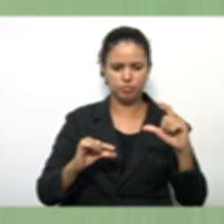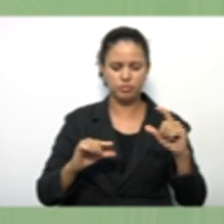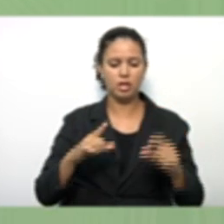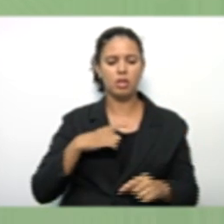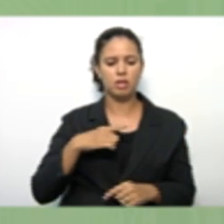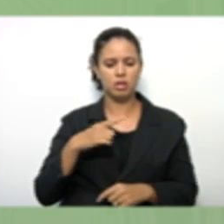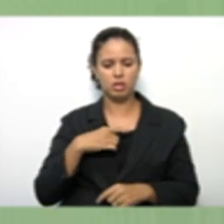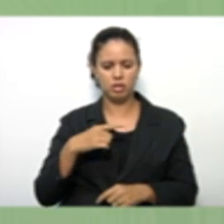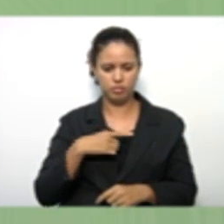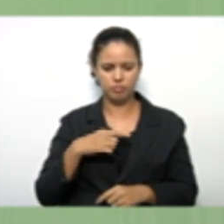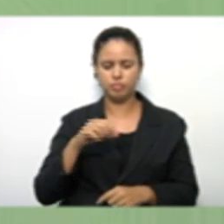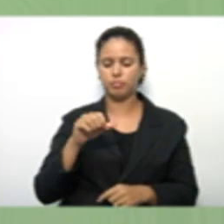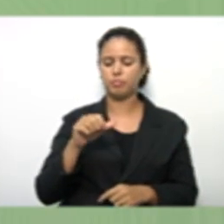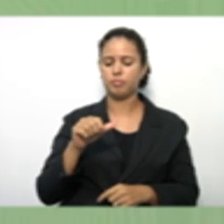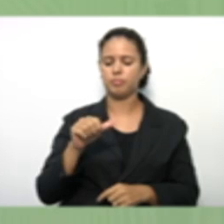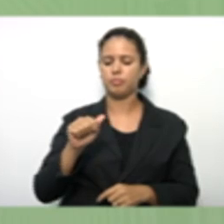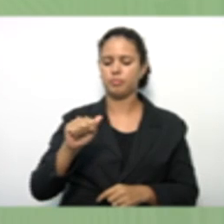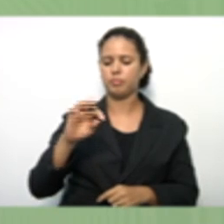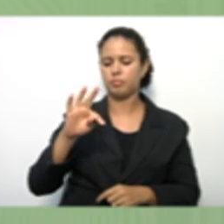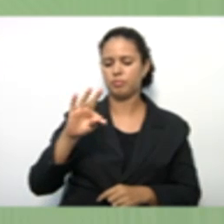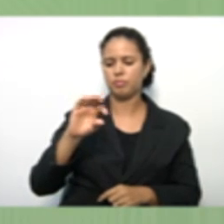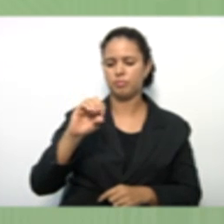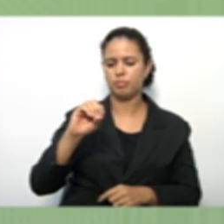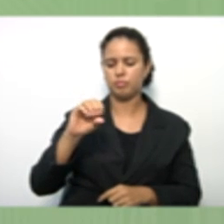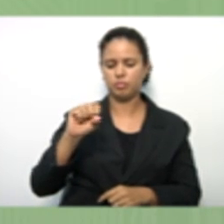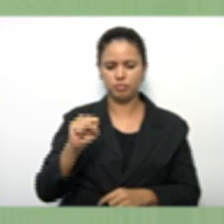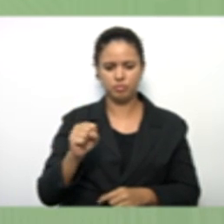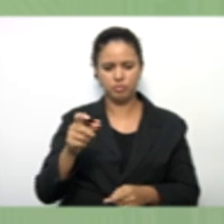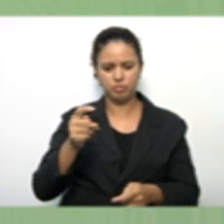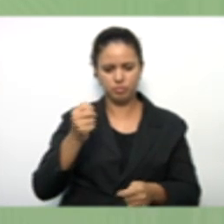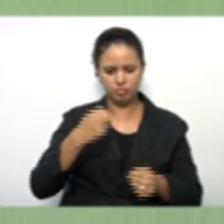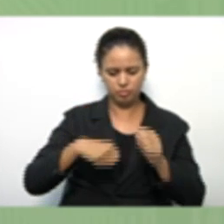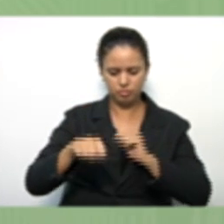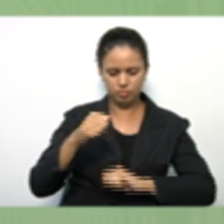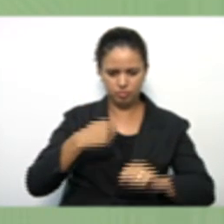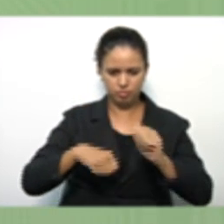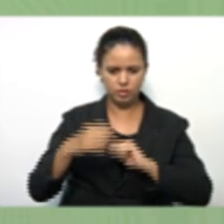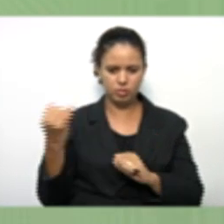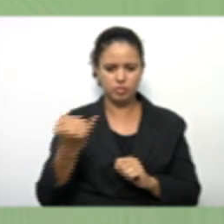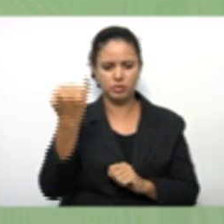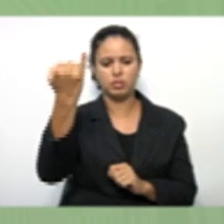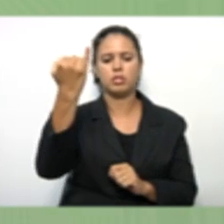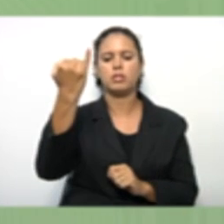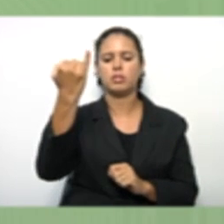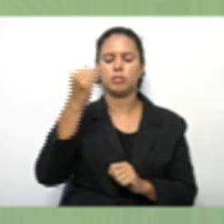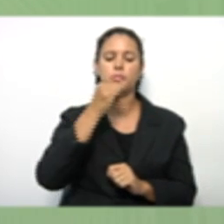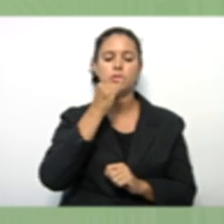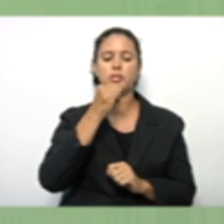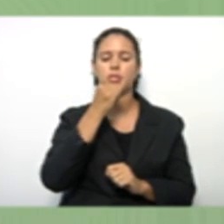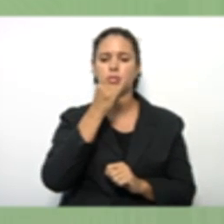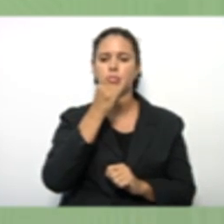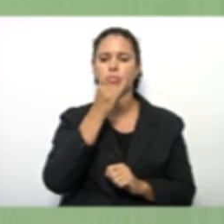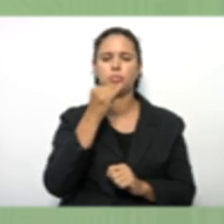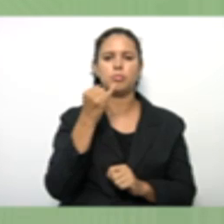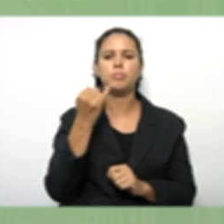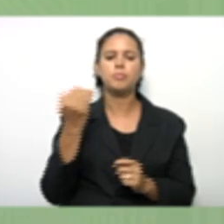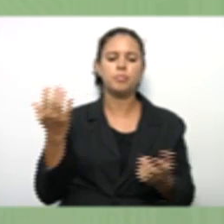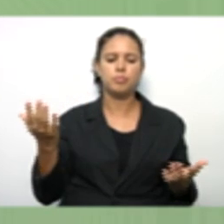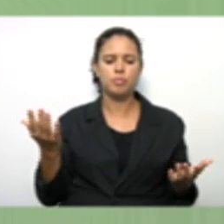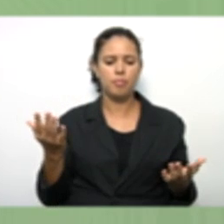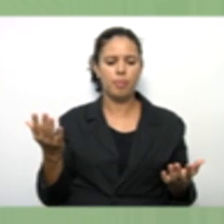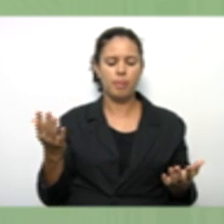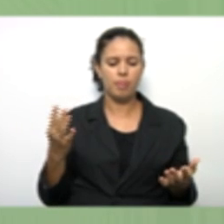administrativos relevantes, são aqueles atos que podem alterar o patrimônio da cooperativa. Exemplo,